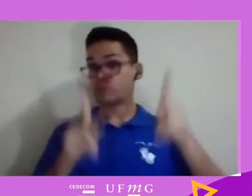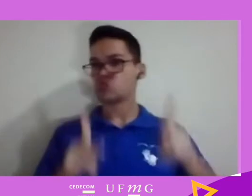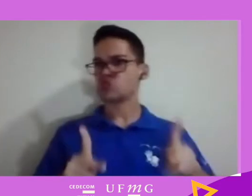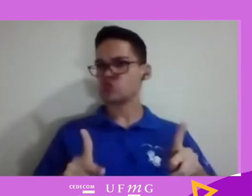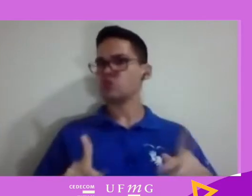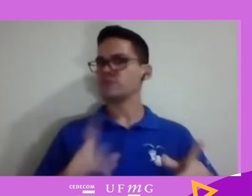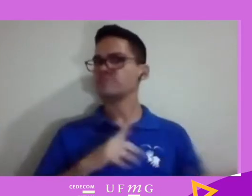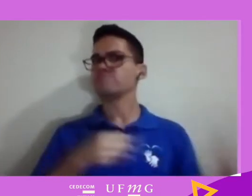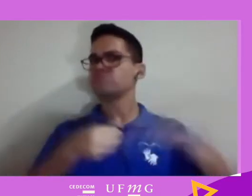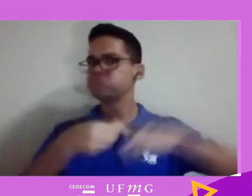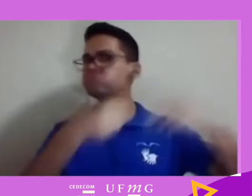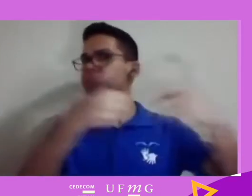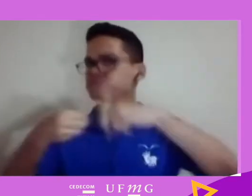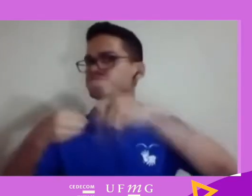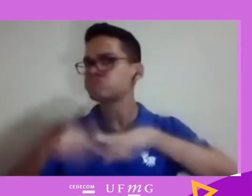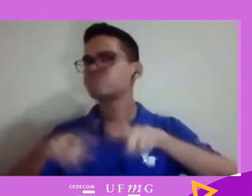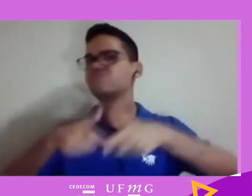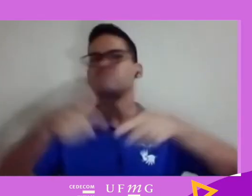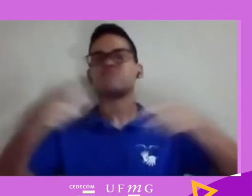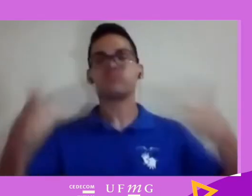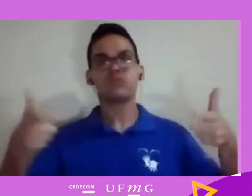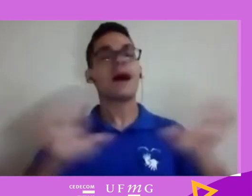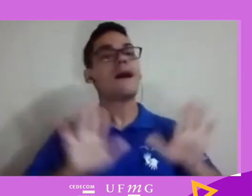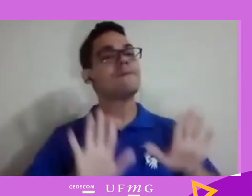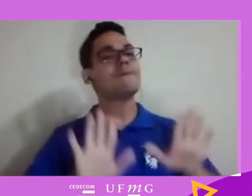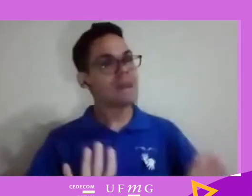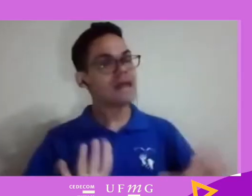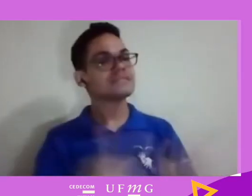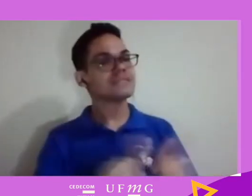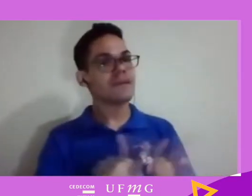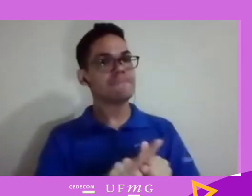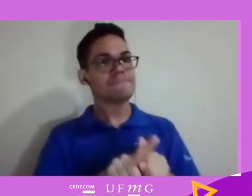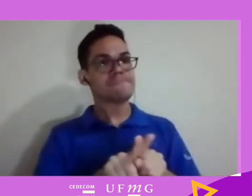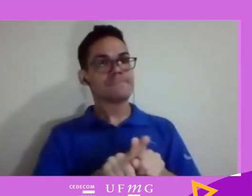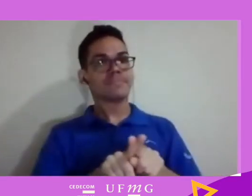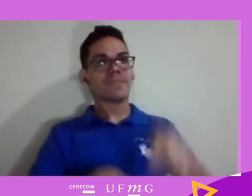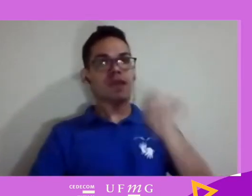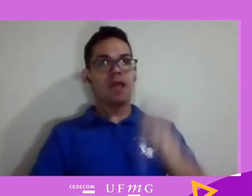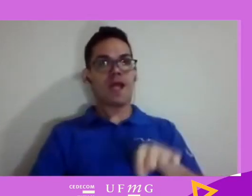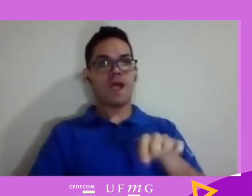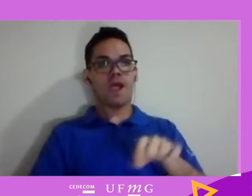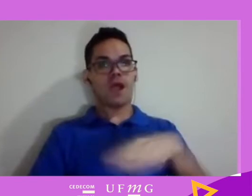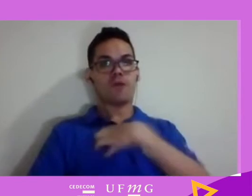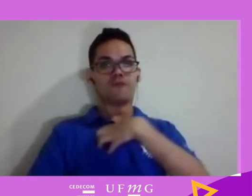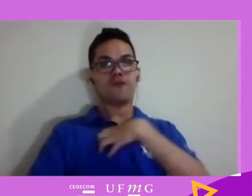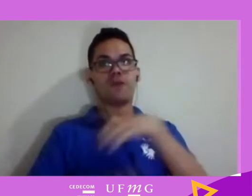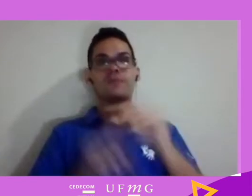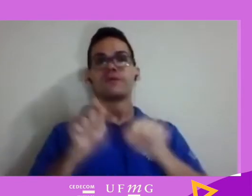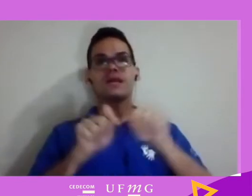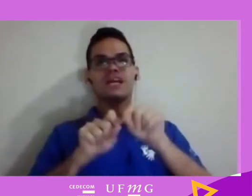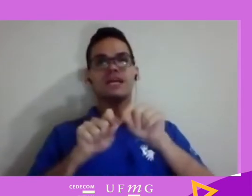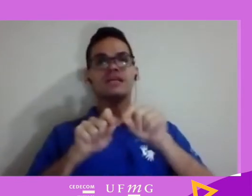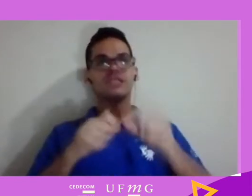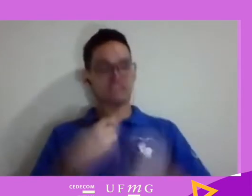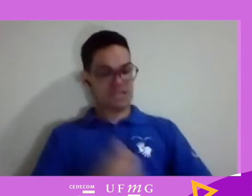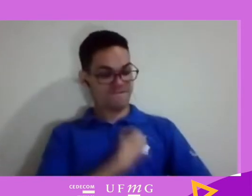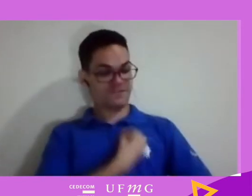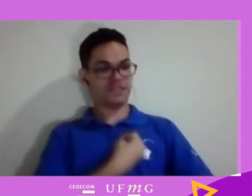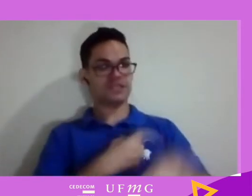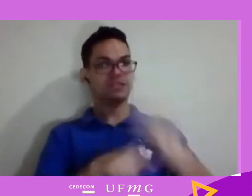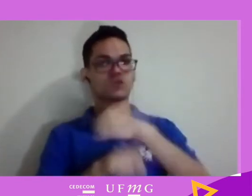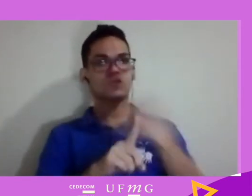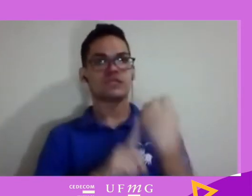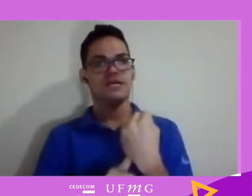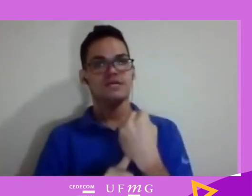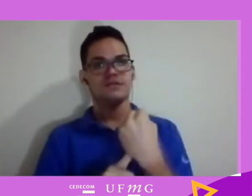a forma de engajamento é cada vez mais nessa perspectiva, mas principalmente porque talvez passe a ser uma forma importante